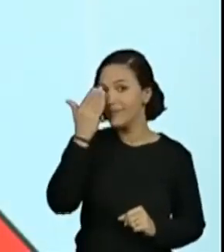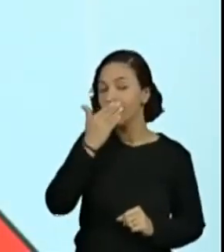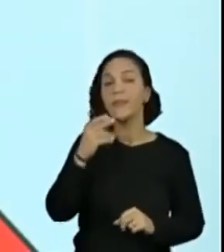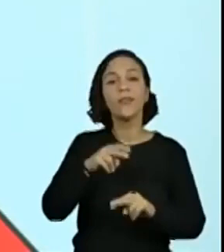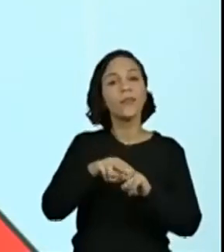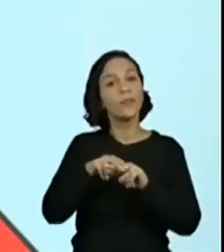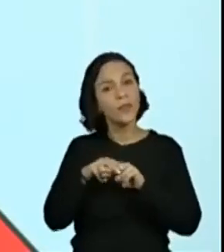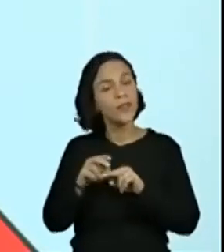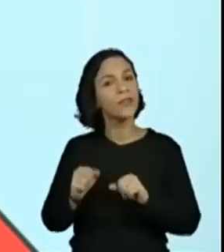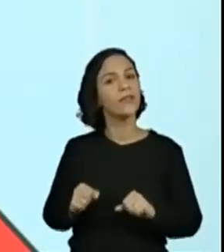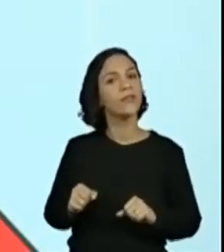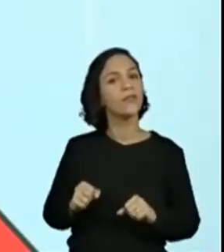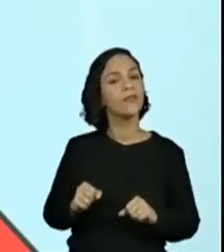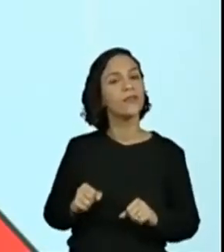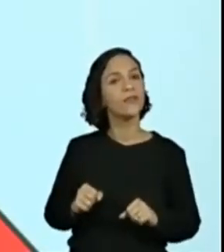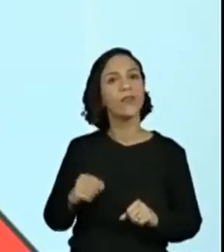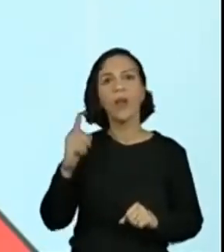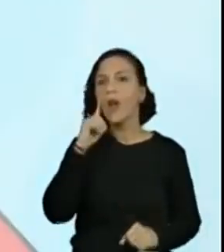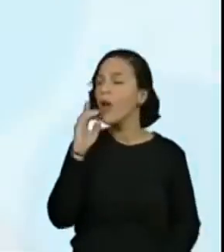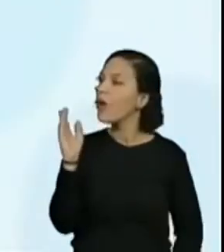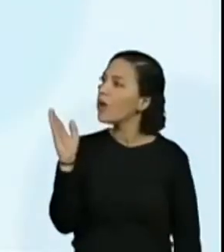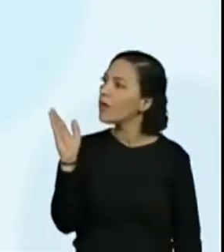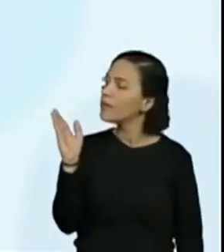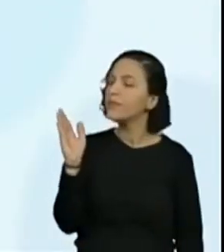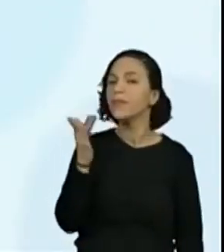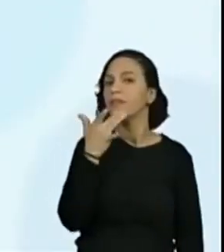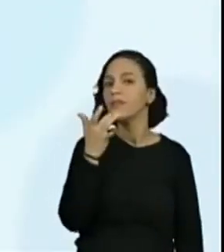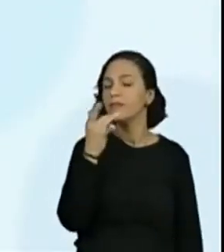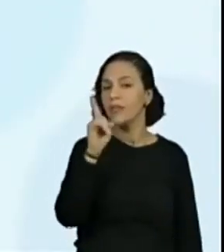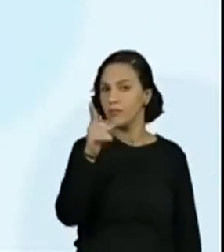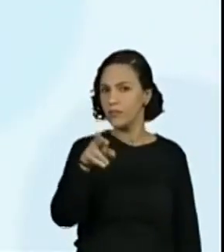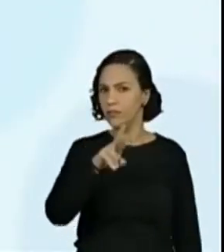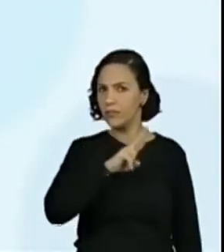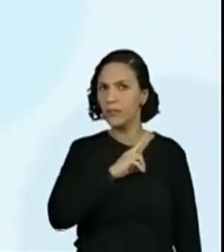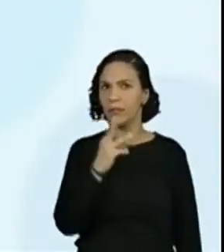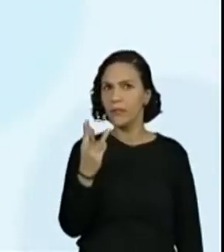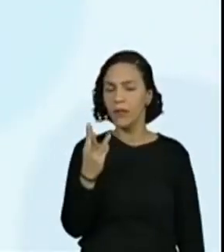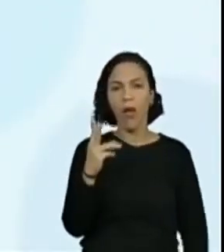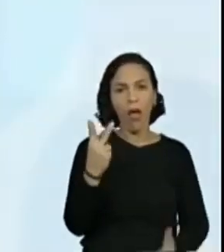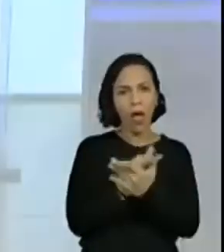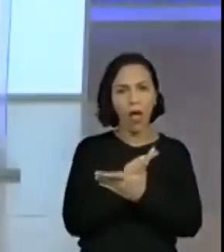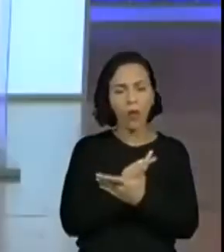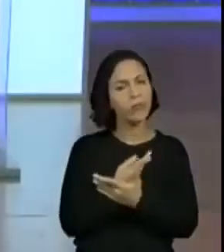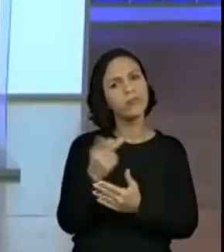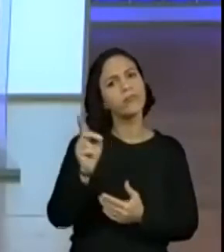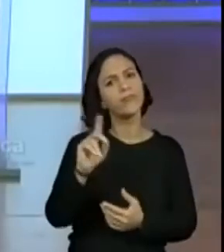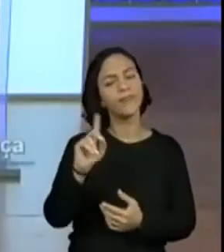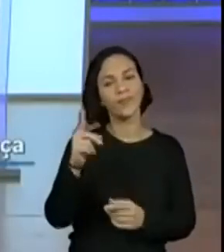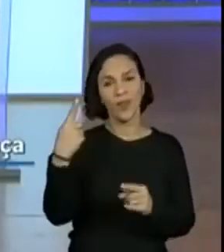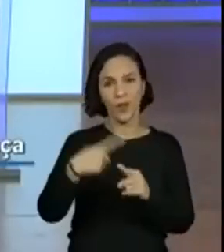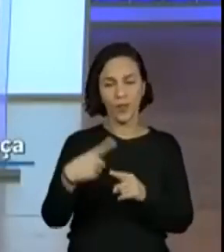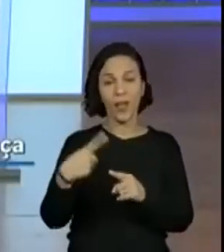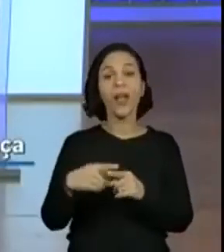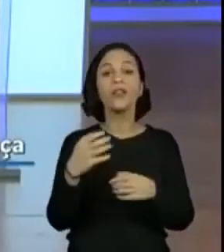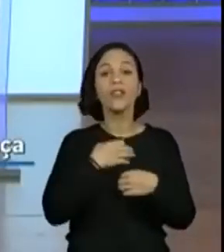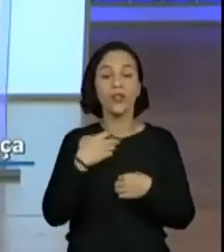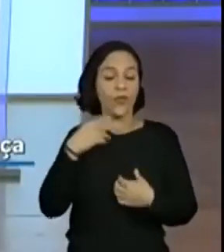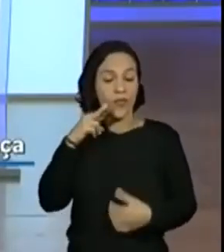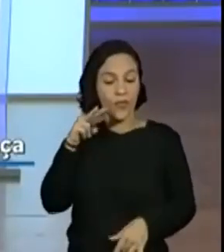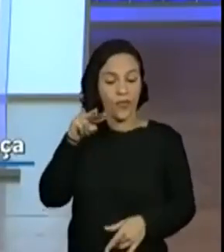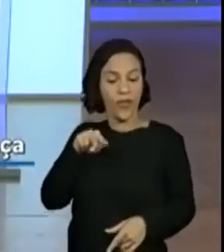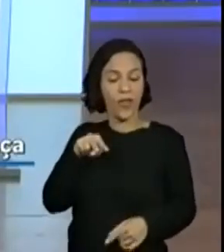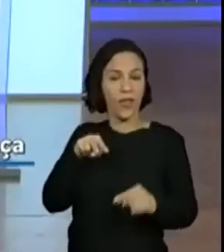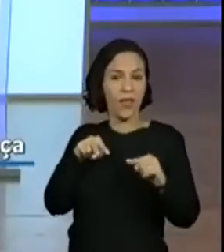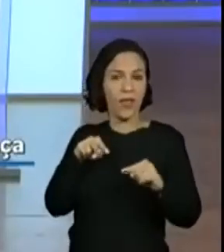na hora que a gente monta ali, e não é fácil não. Quem respondeu aí três não errou. Não. Na verdade, é o jeito que a gente